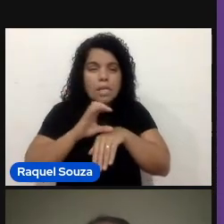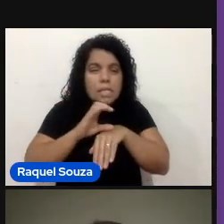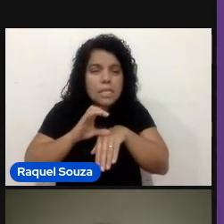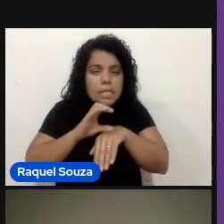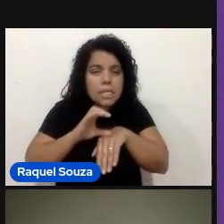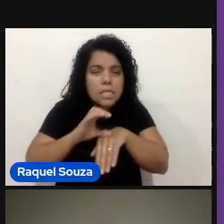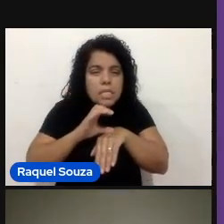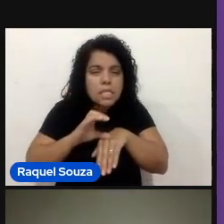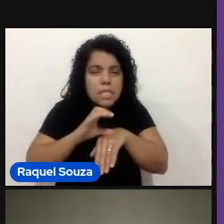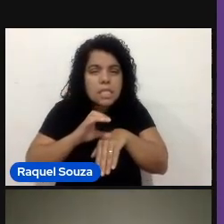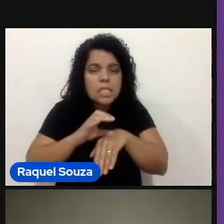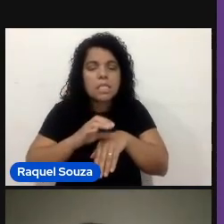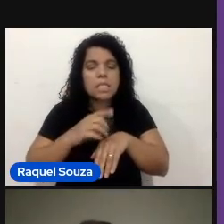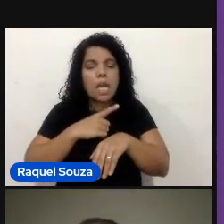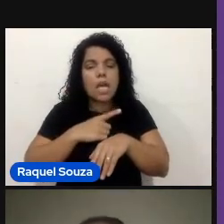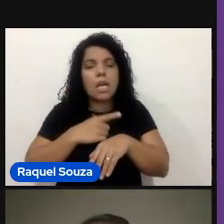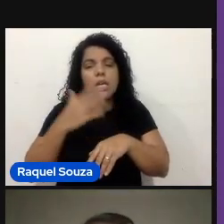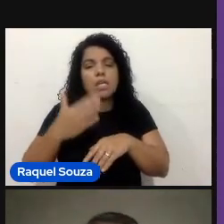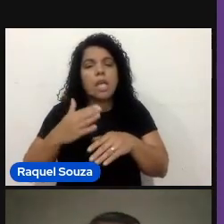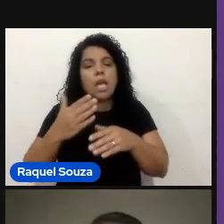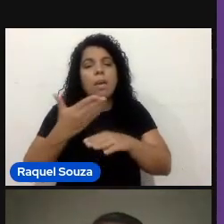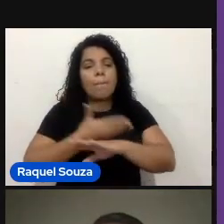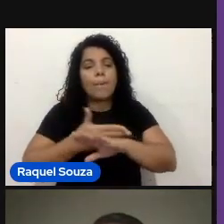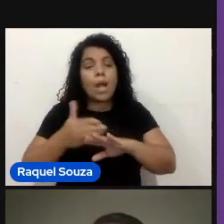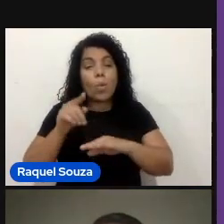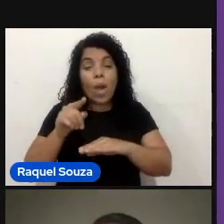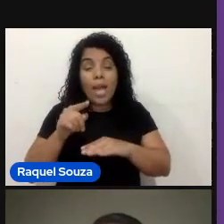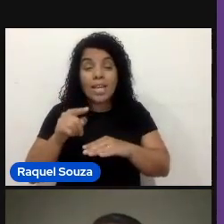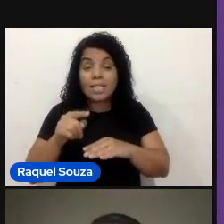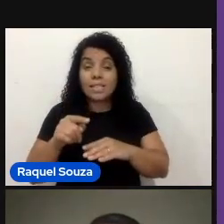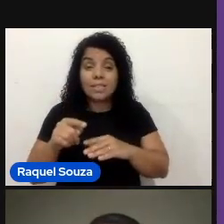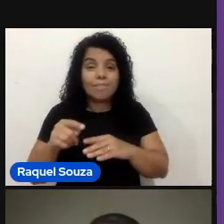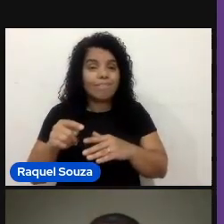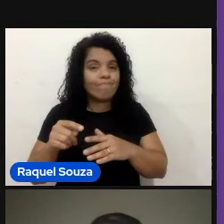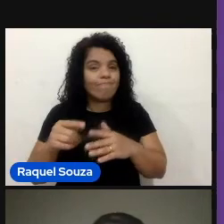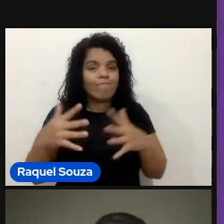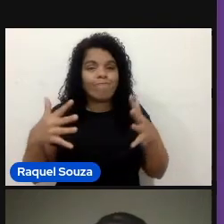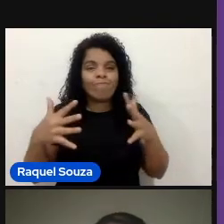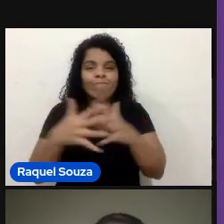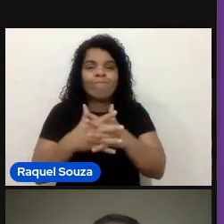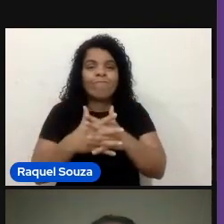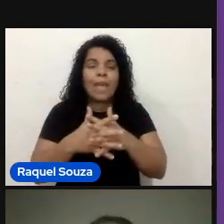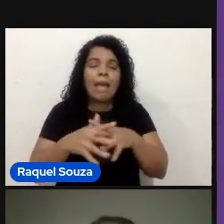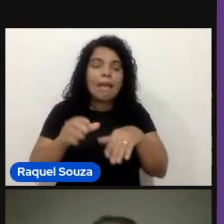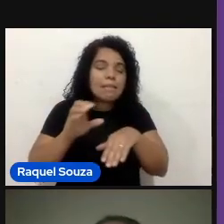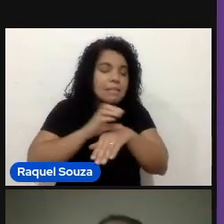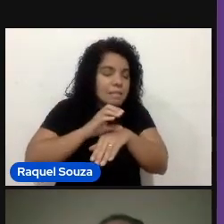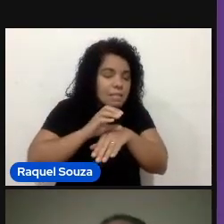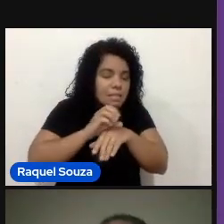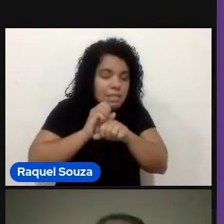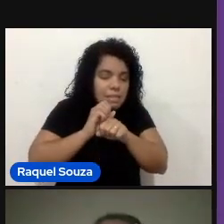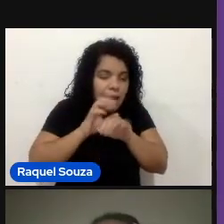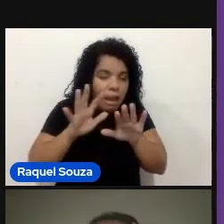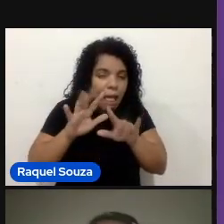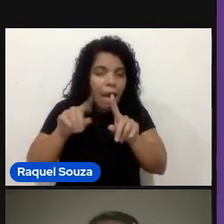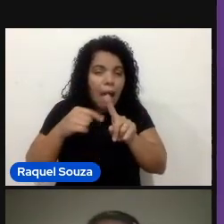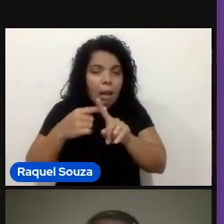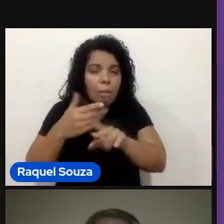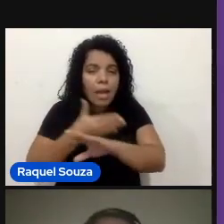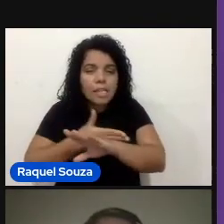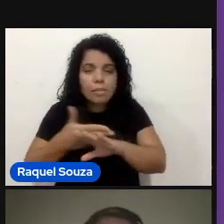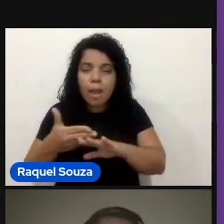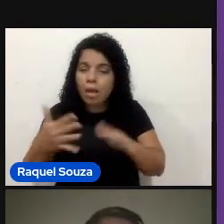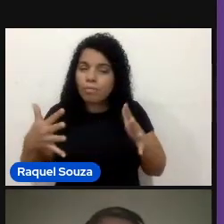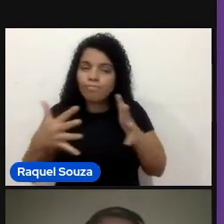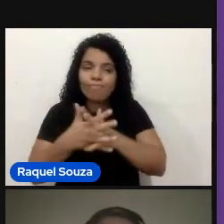fundo branco? Esse contraste do cinza, um pouco clarinho, com o fundo branco, ele não está